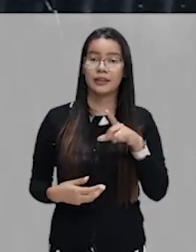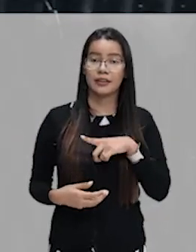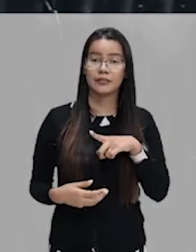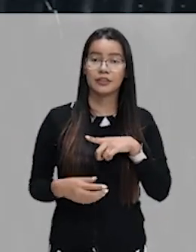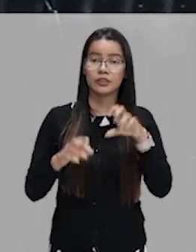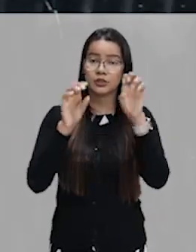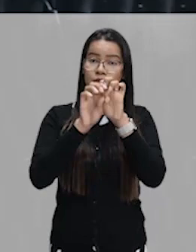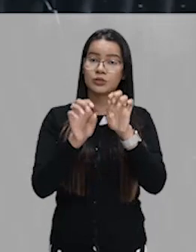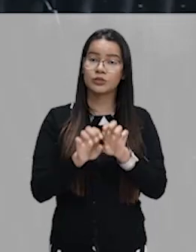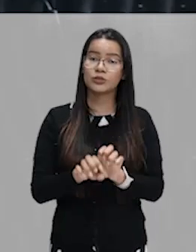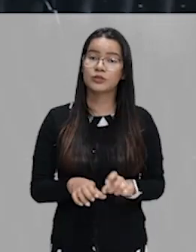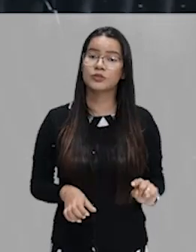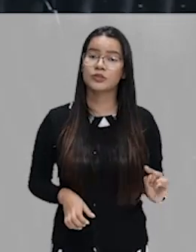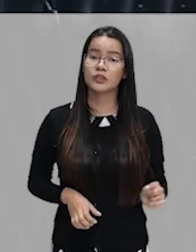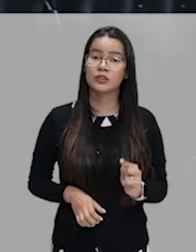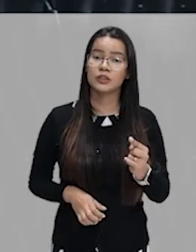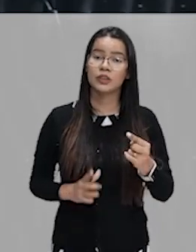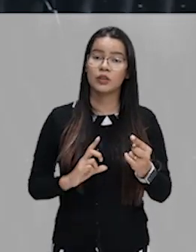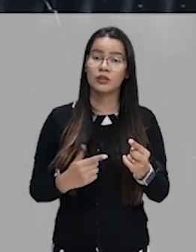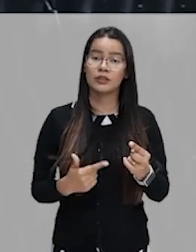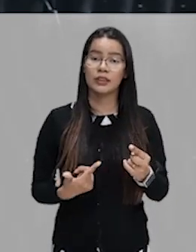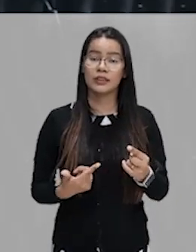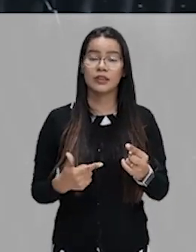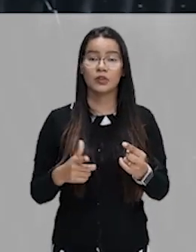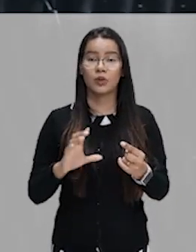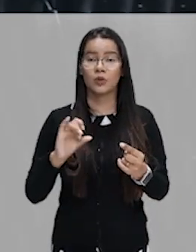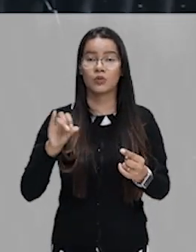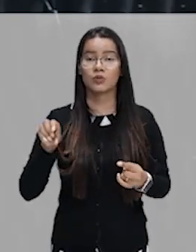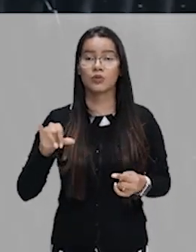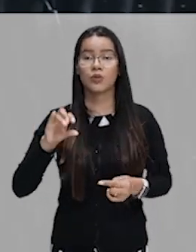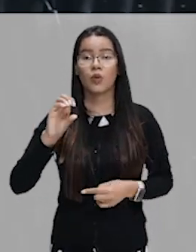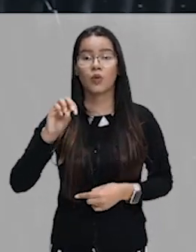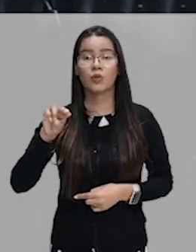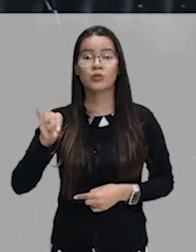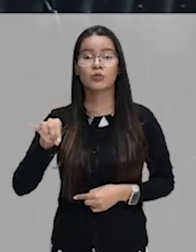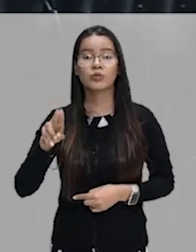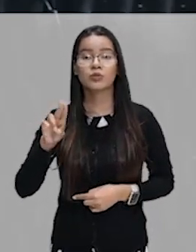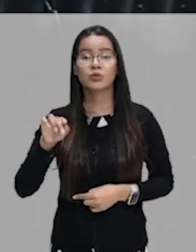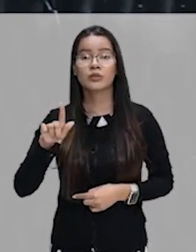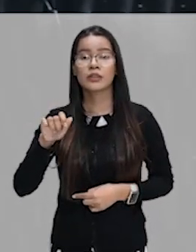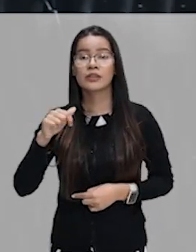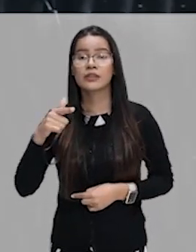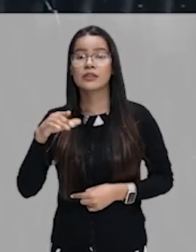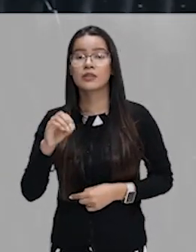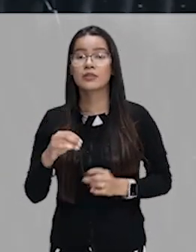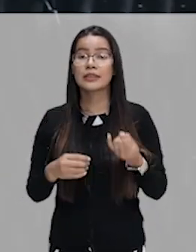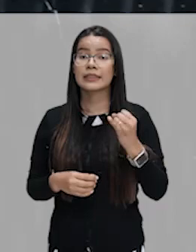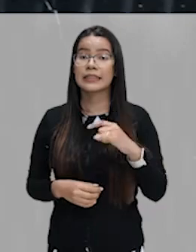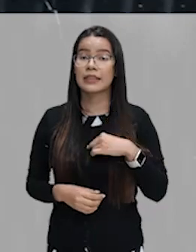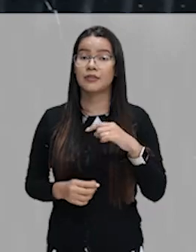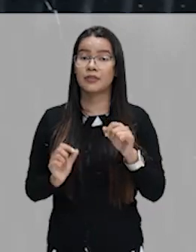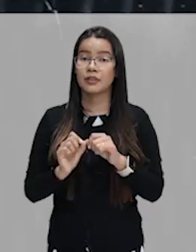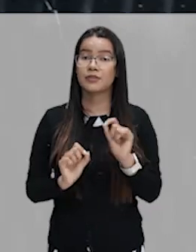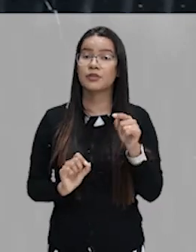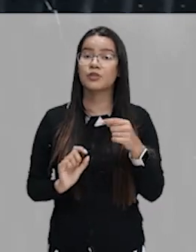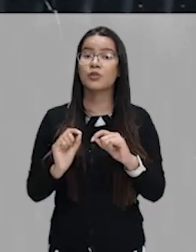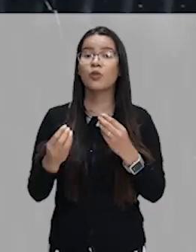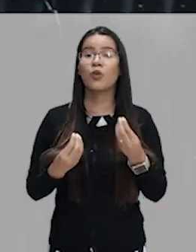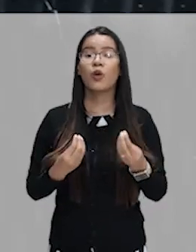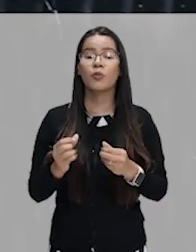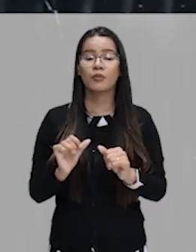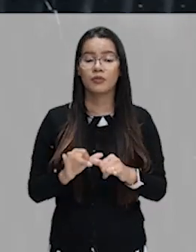conjugação. Quando eu conjugo, como é que fica o verbo to be? Is. Como é que fica o verbo to be no plural?